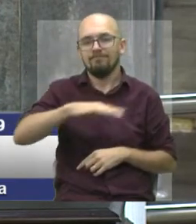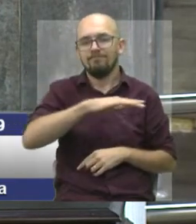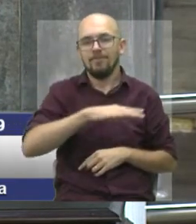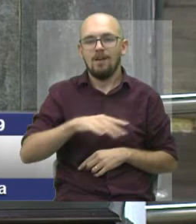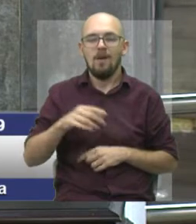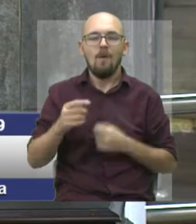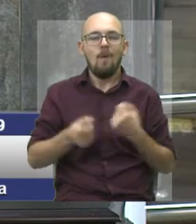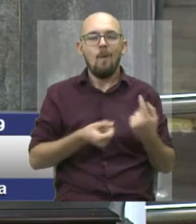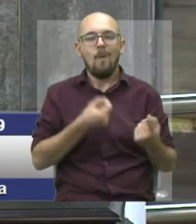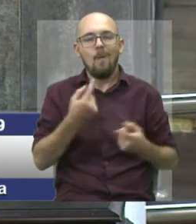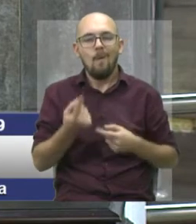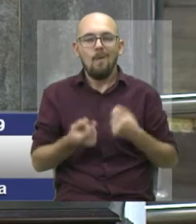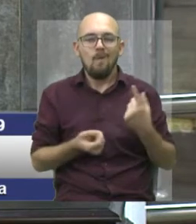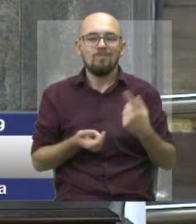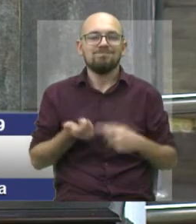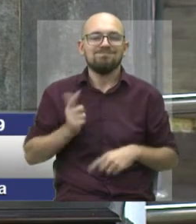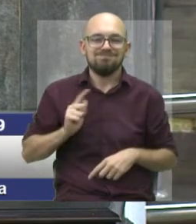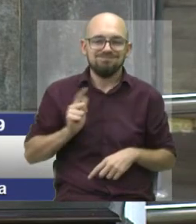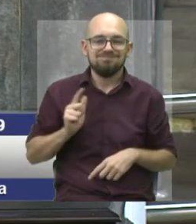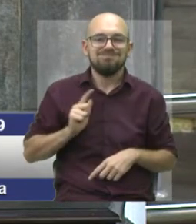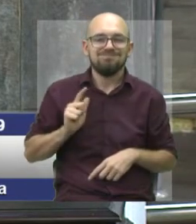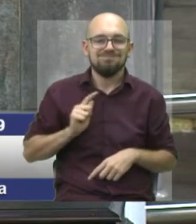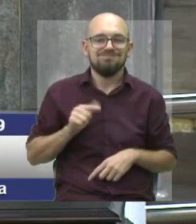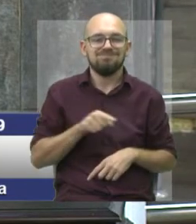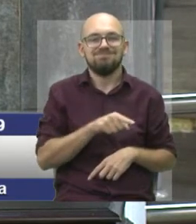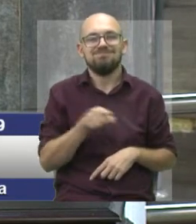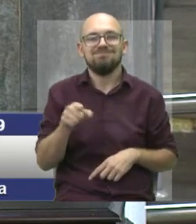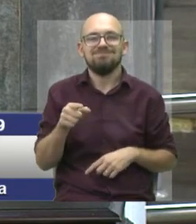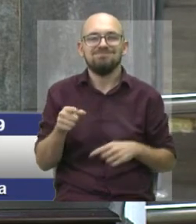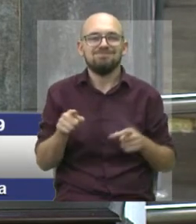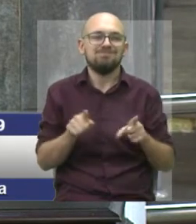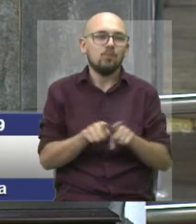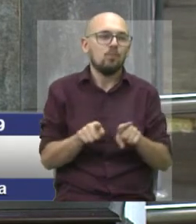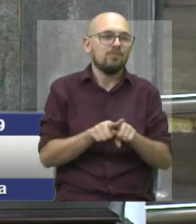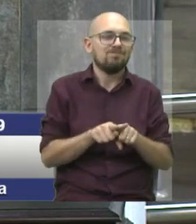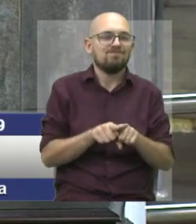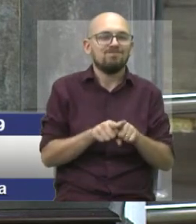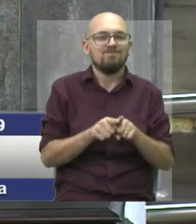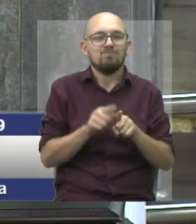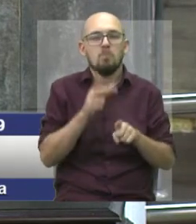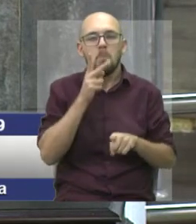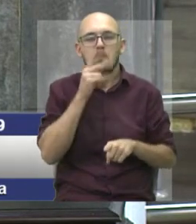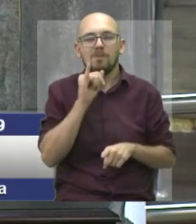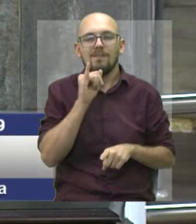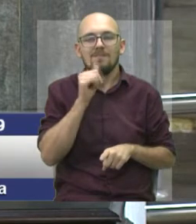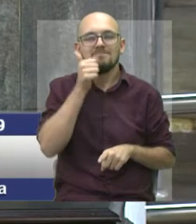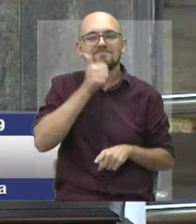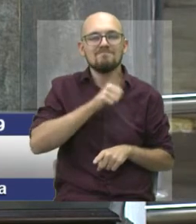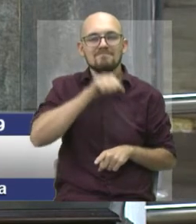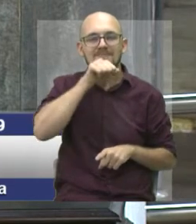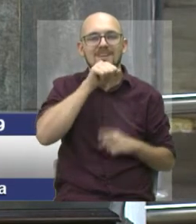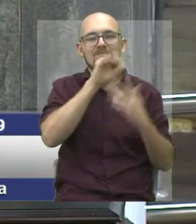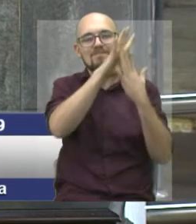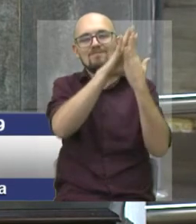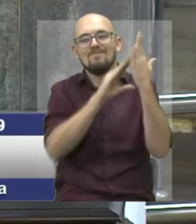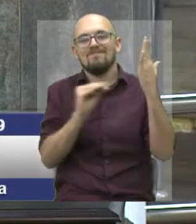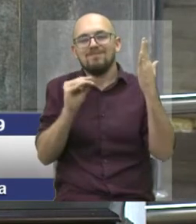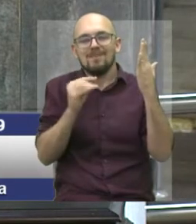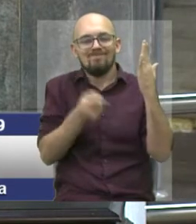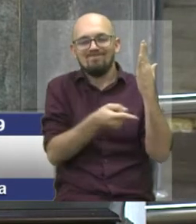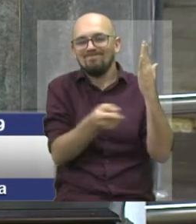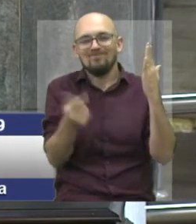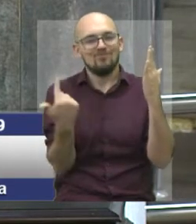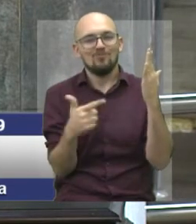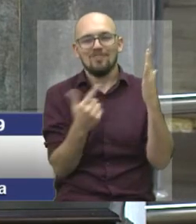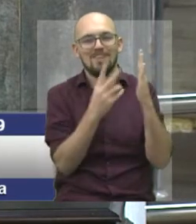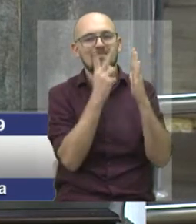que vêm e não têm o exemplo dos pais dentro de casa. E como vem